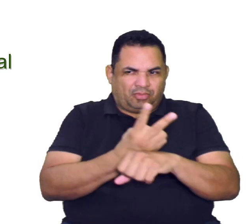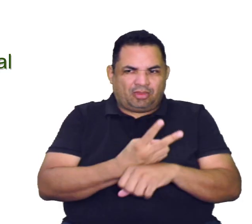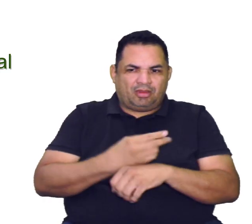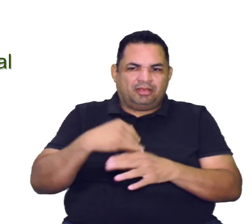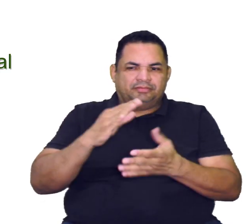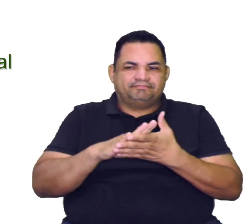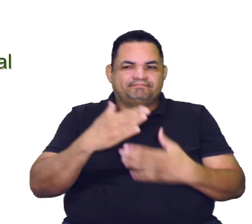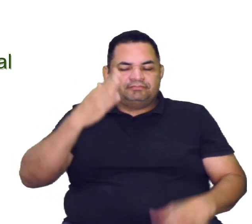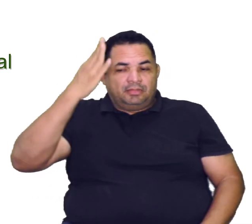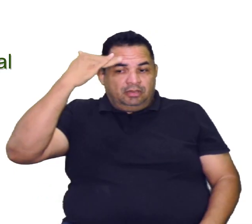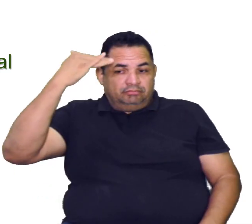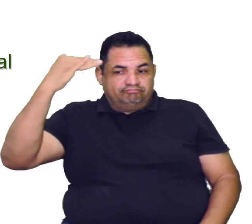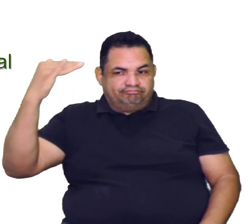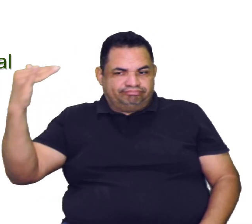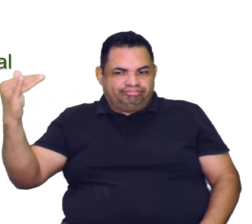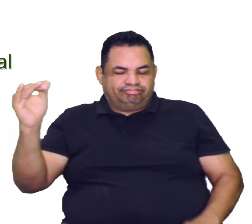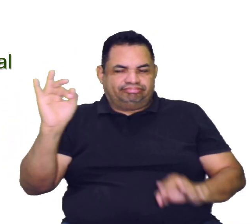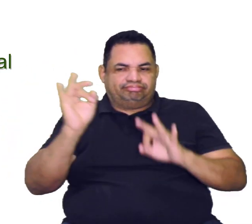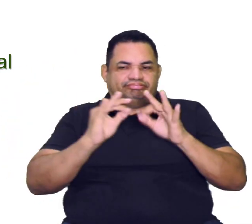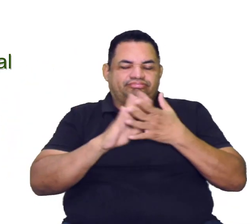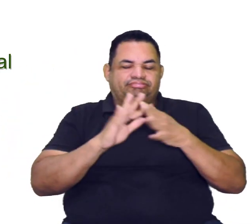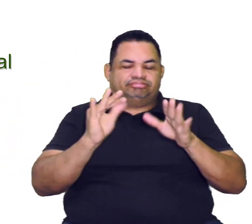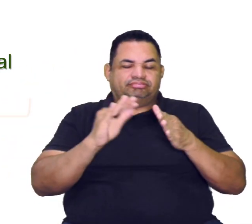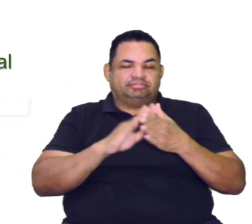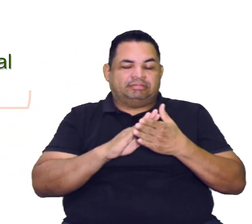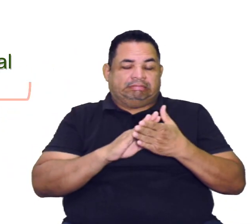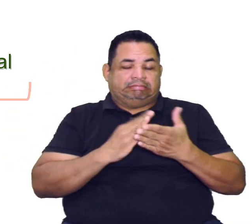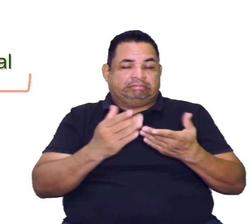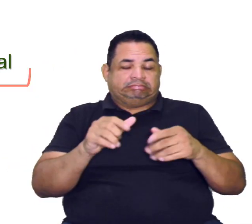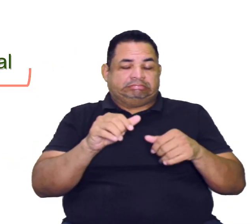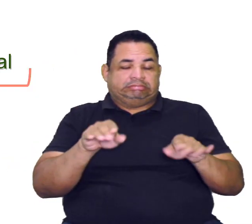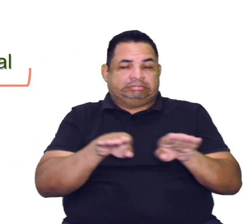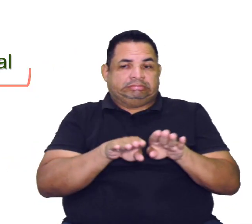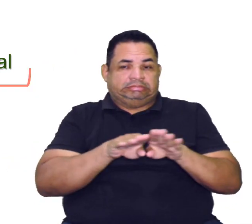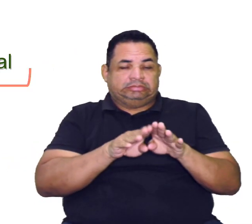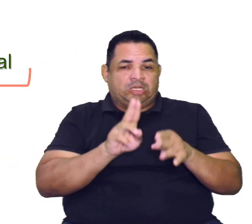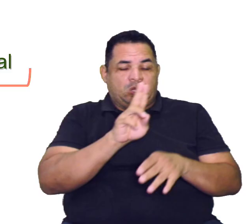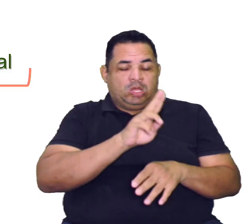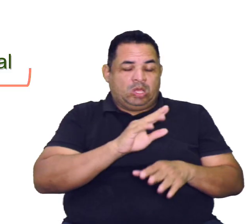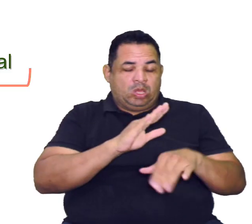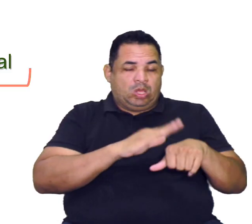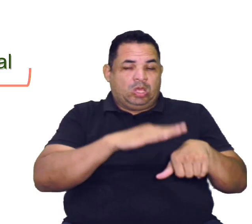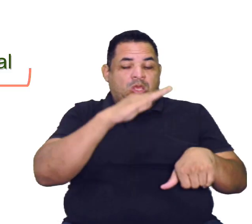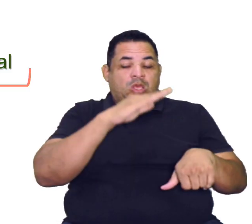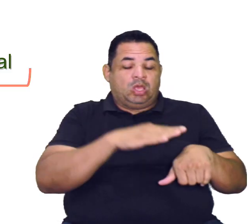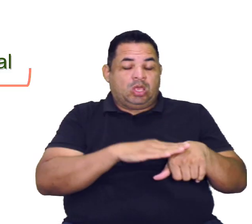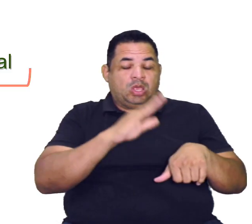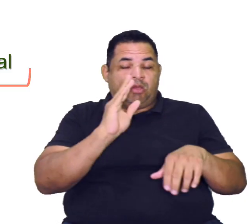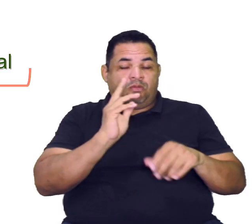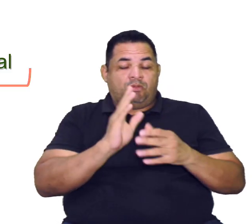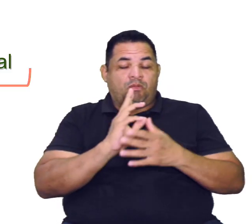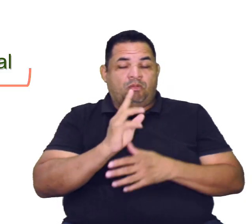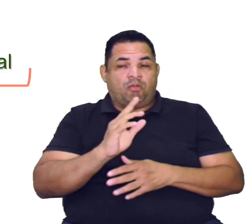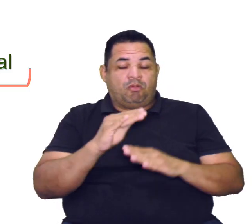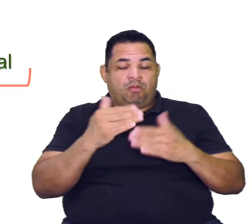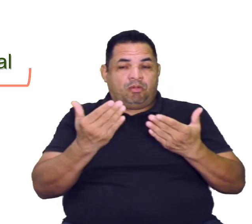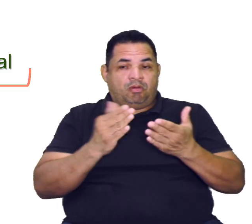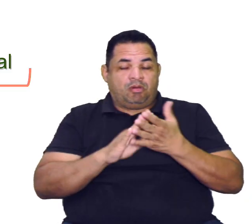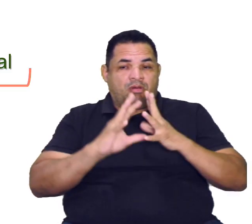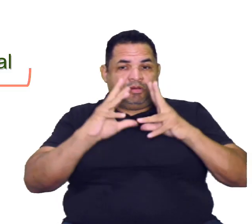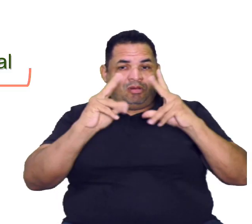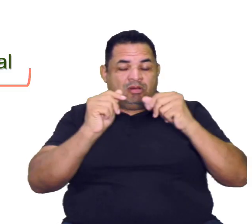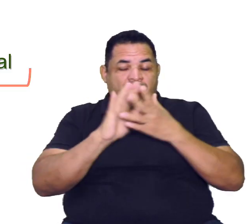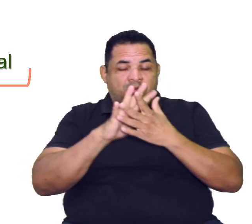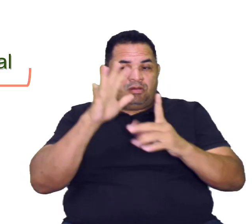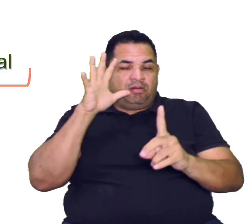pelo sucesso profissional, muitas vezes nos leva também a consumir um pouco mais, né? E isso